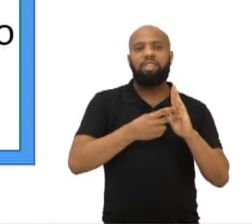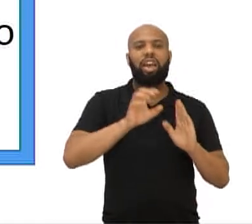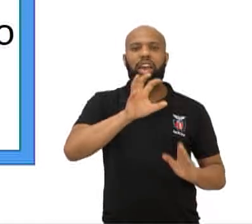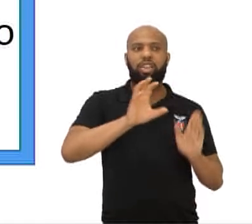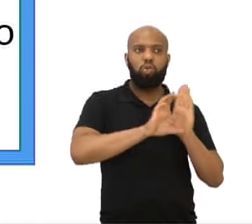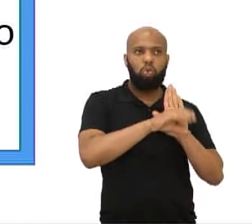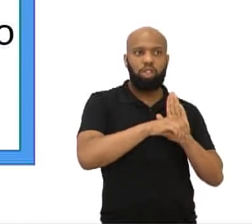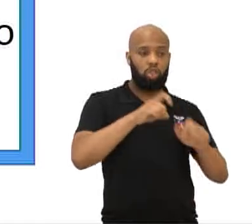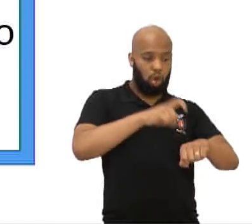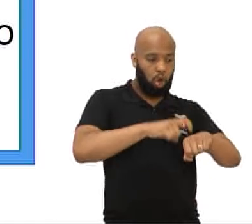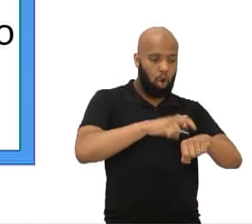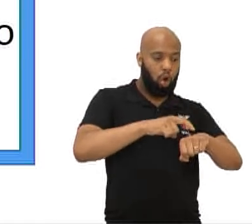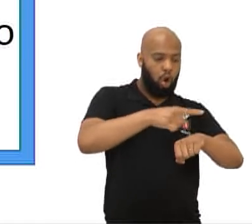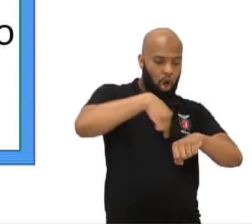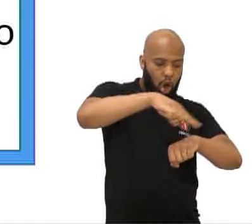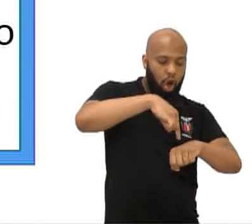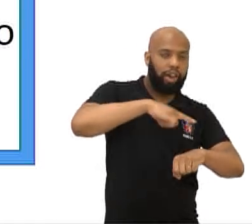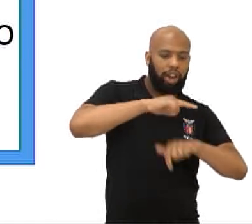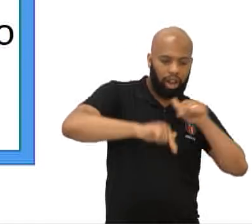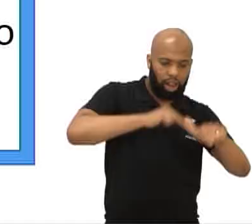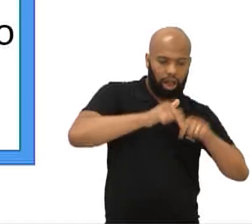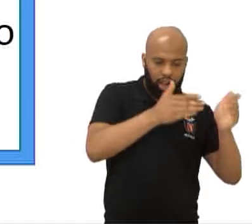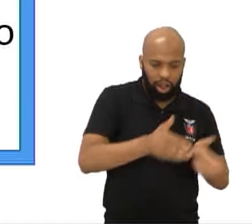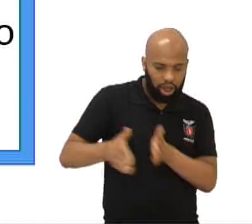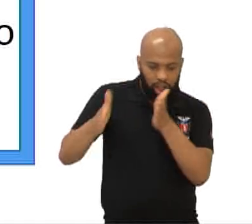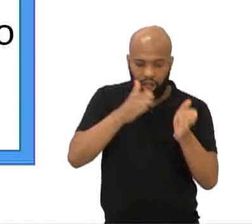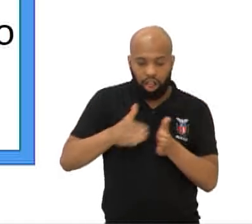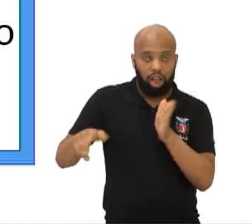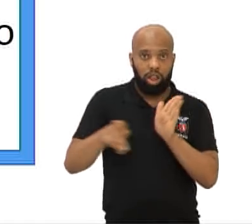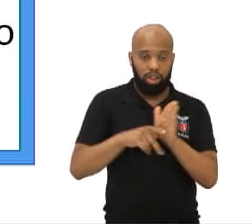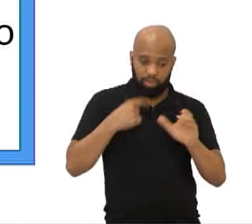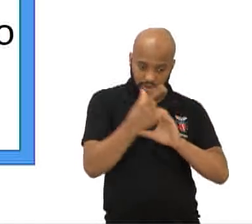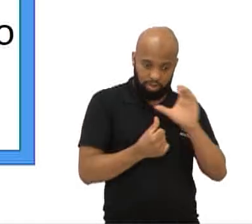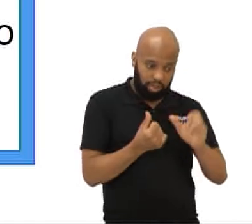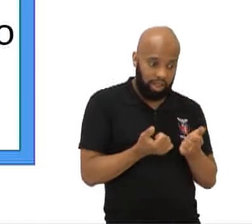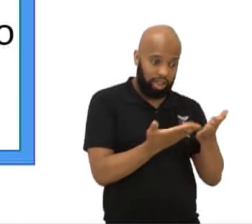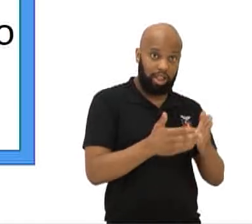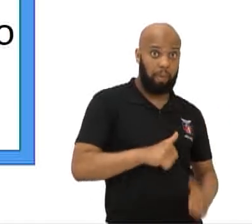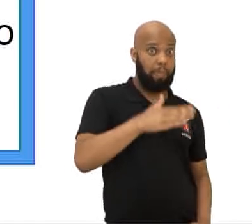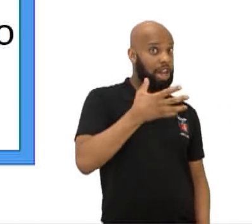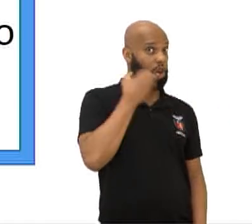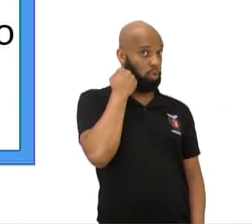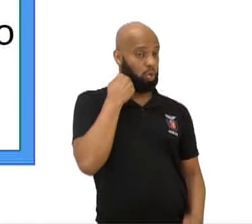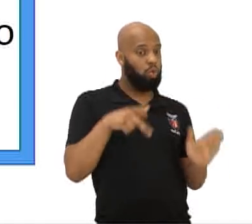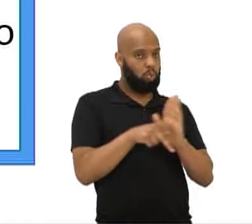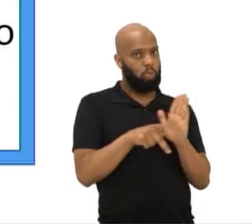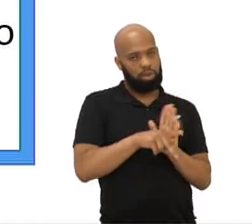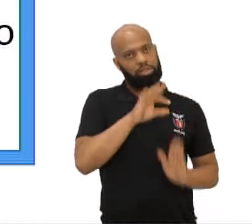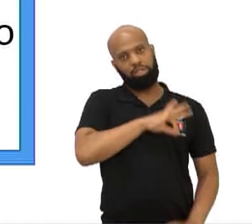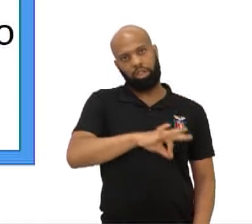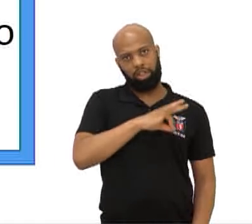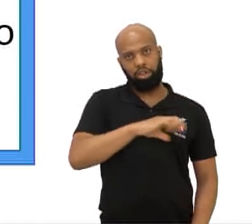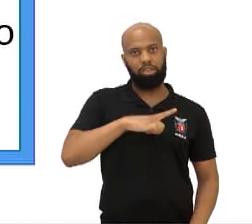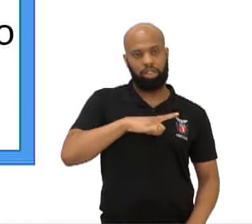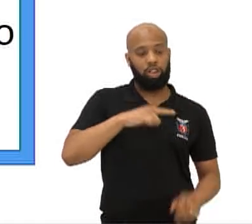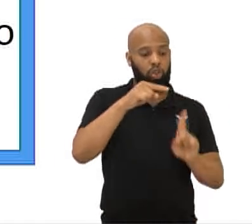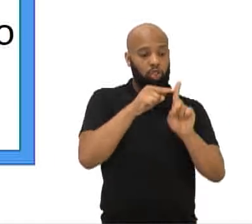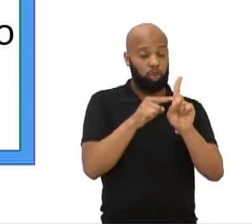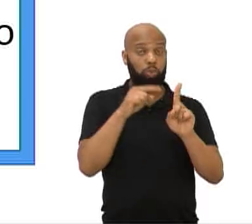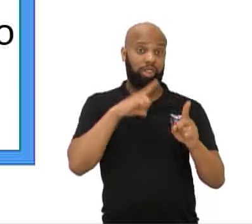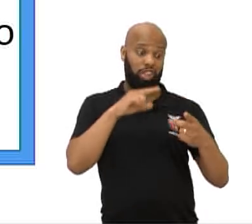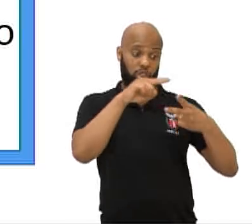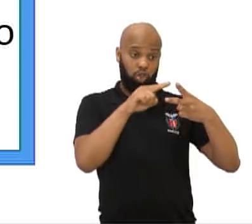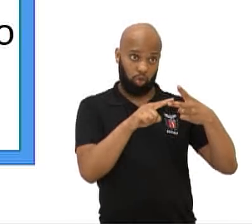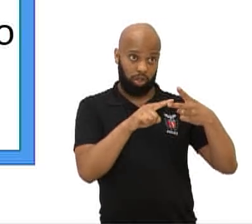jornada em que a produção é executada e se reverte para o capitalista na forma de lucro, e o Marx identifica dois tipos de